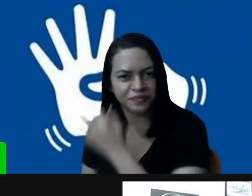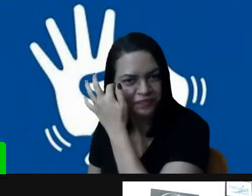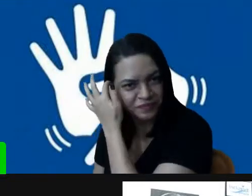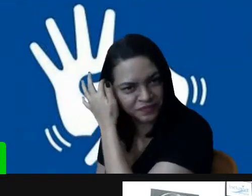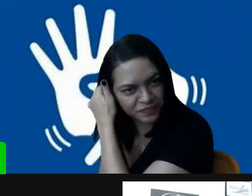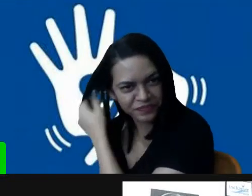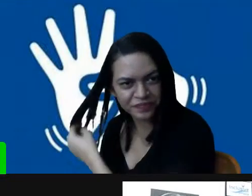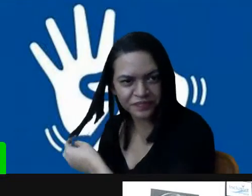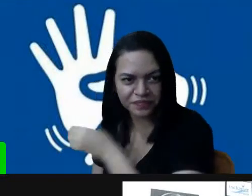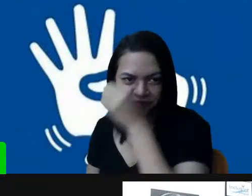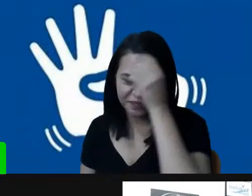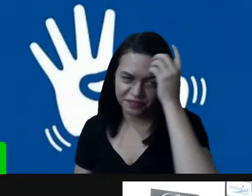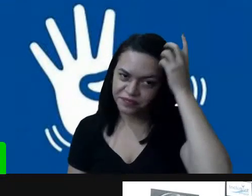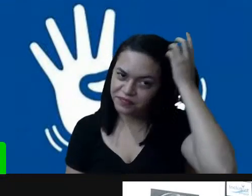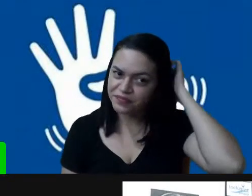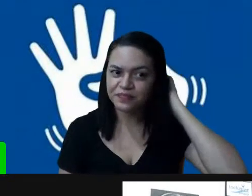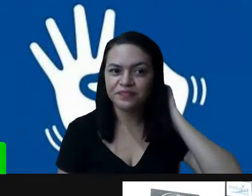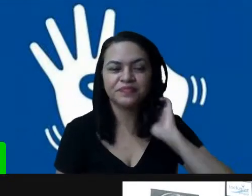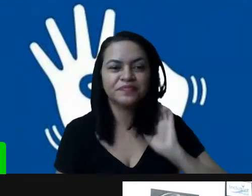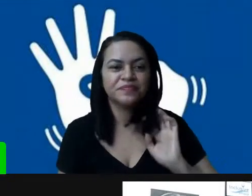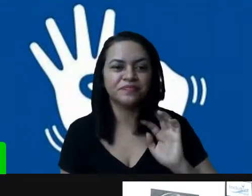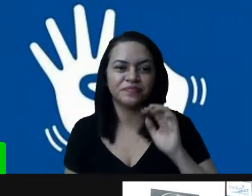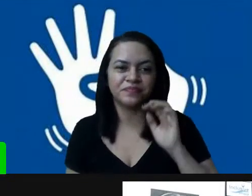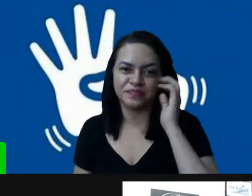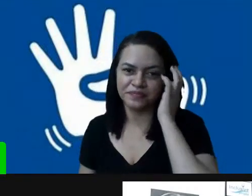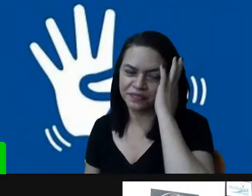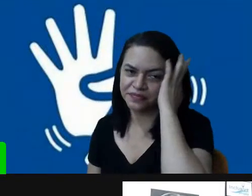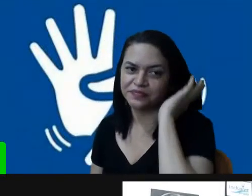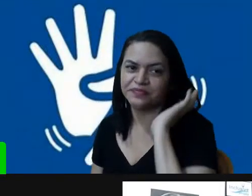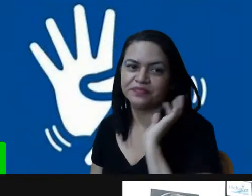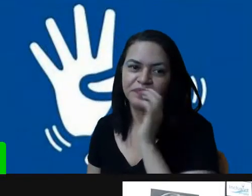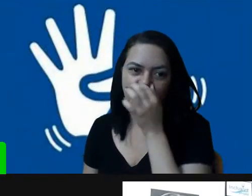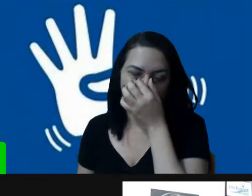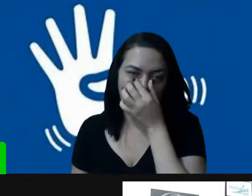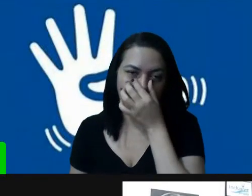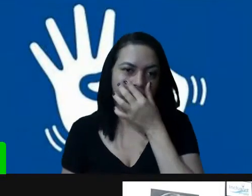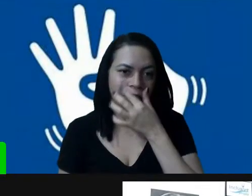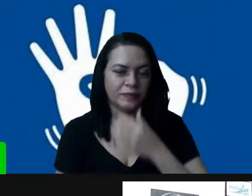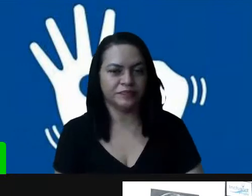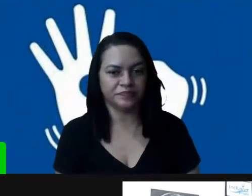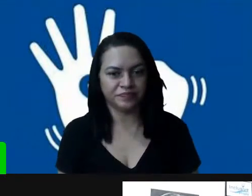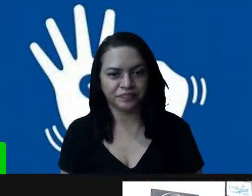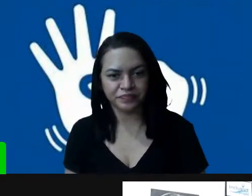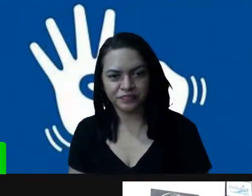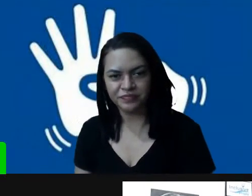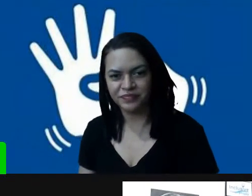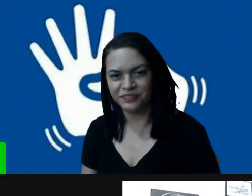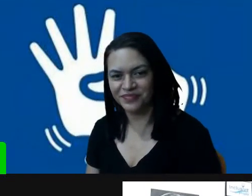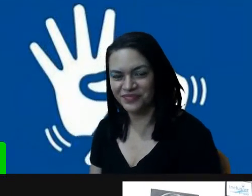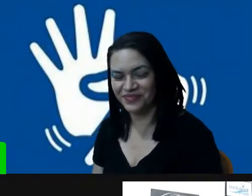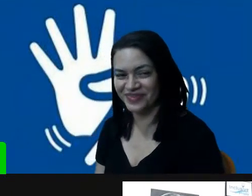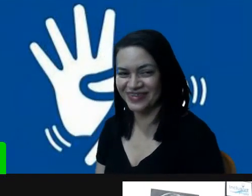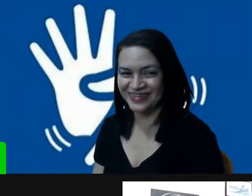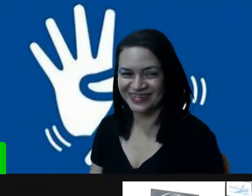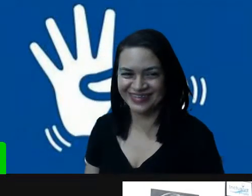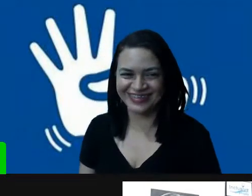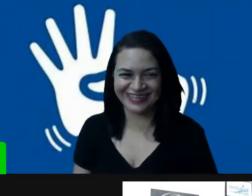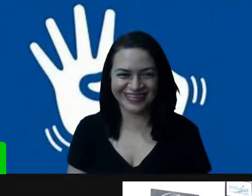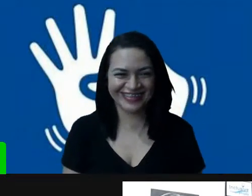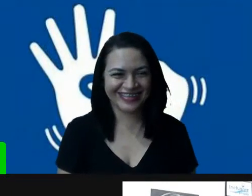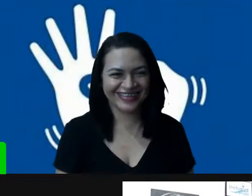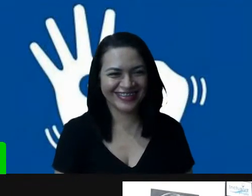Deu uma leve cortada, mas deu para acompanhar. Eu vivo caindo e voltando, Voltou. caindo e voltando.